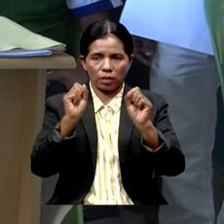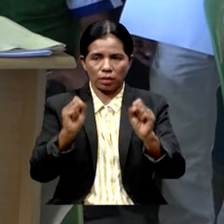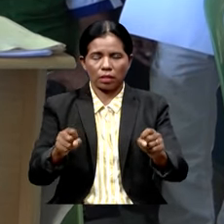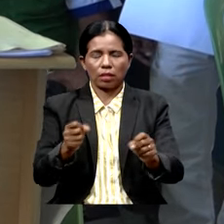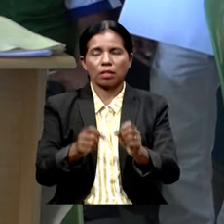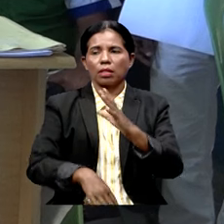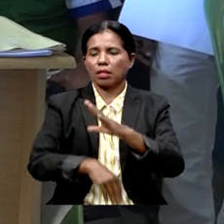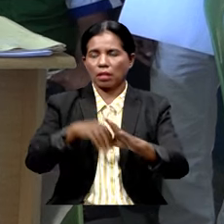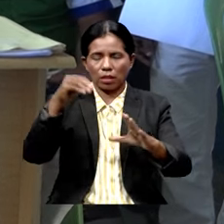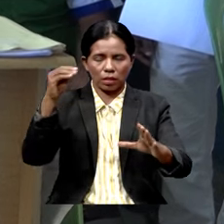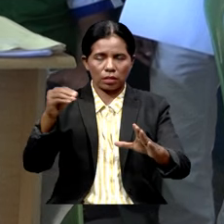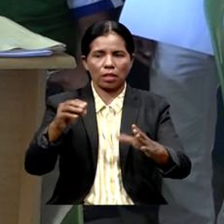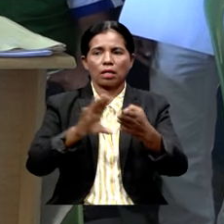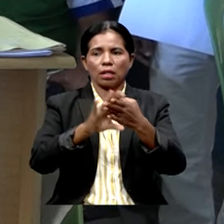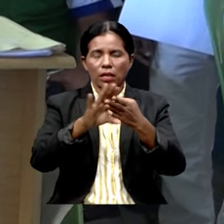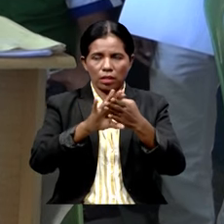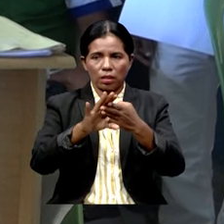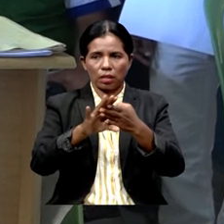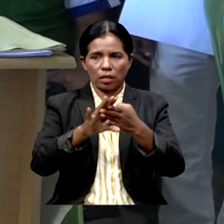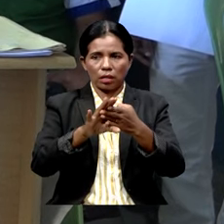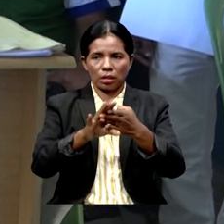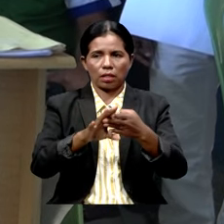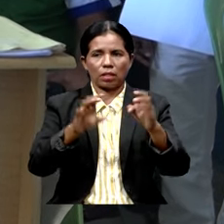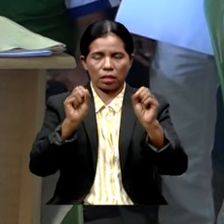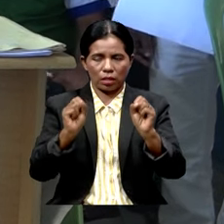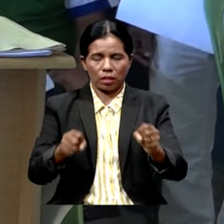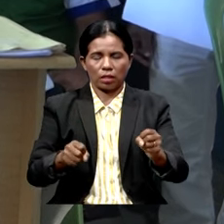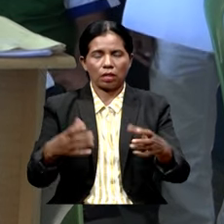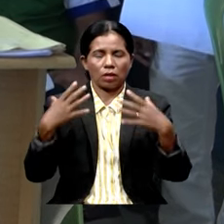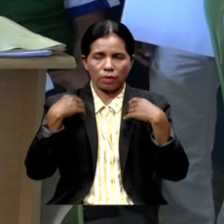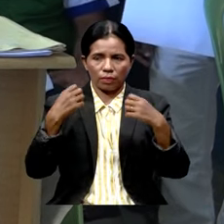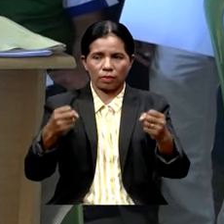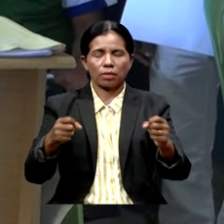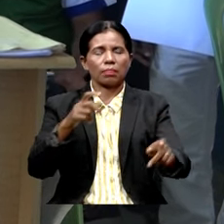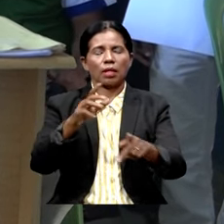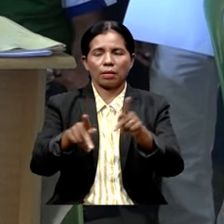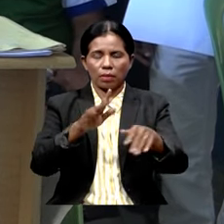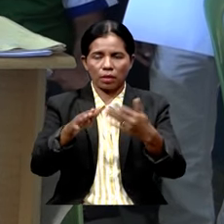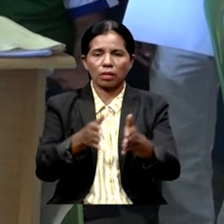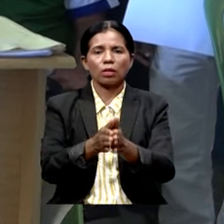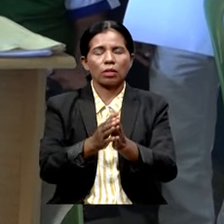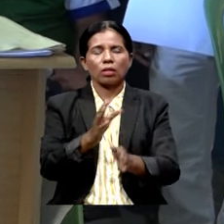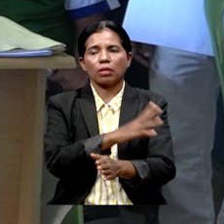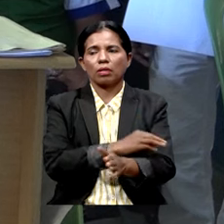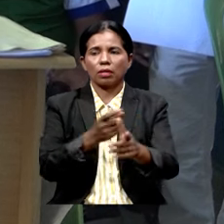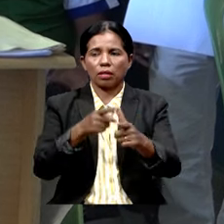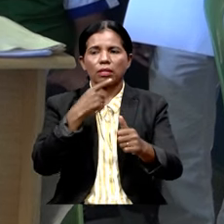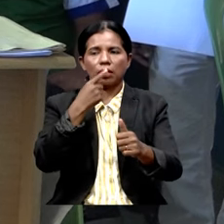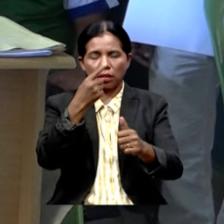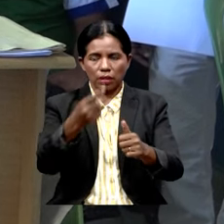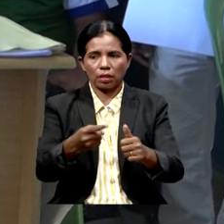Pencer, Hassai, Carta, Nebe, Forte, Tertes, para atos de Rodi, Cata, até ter